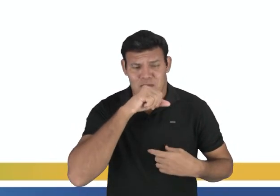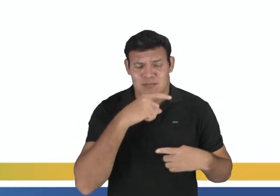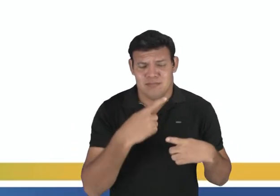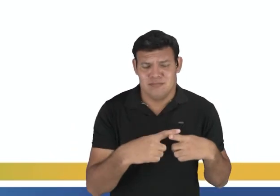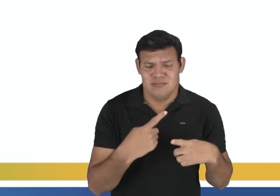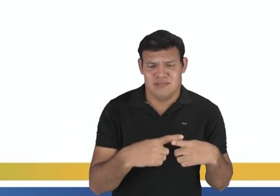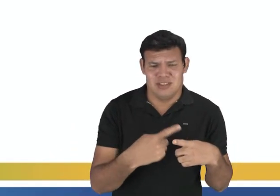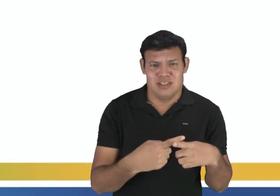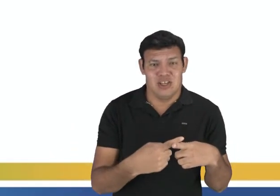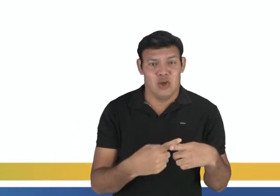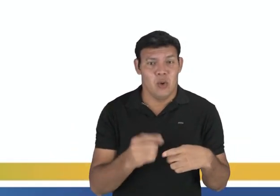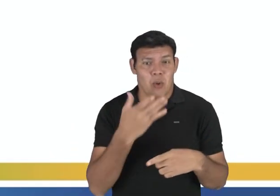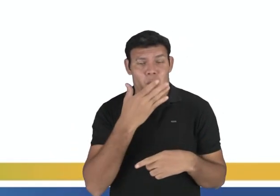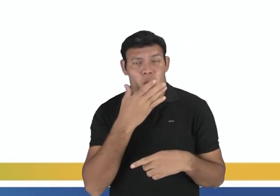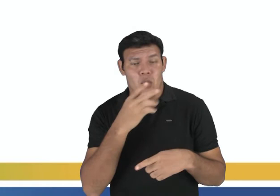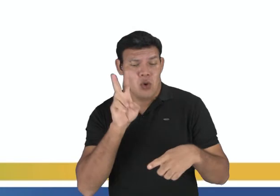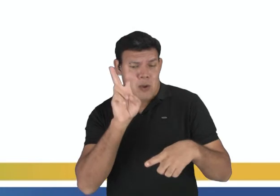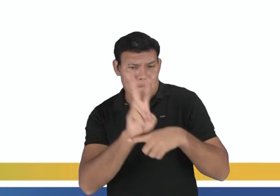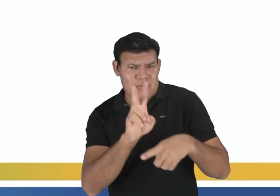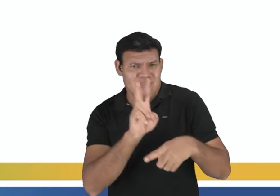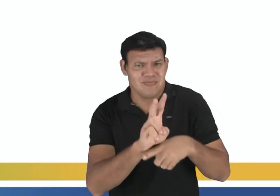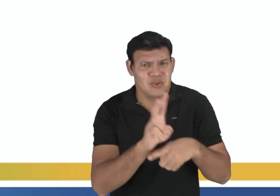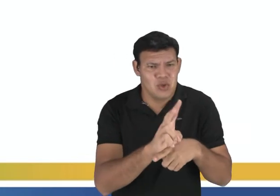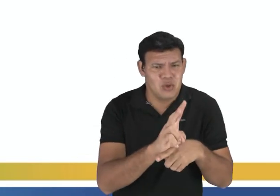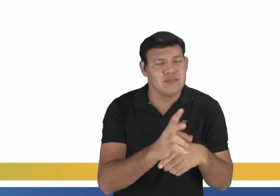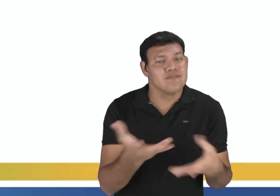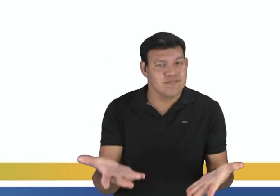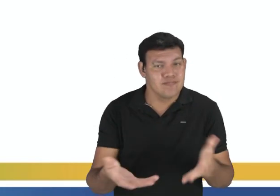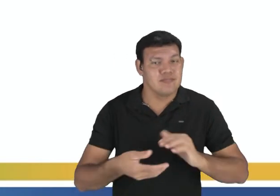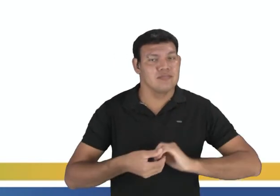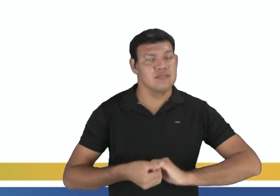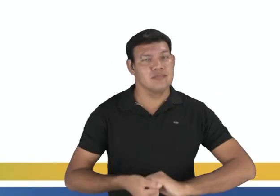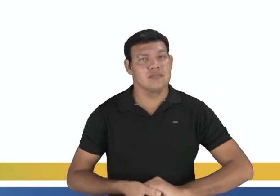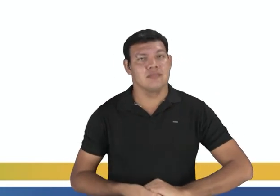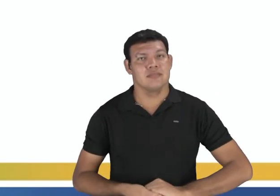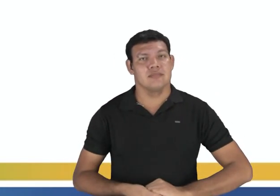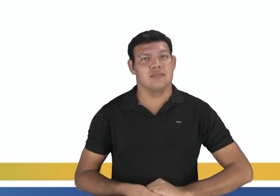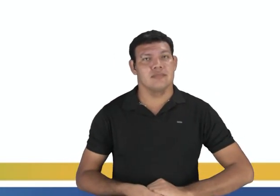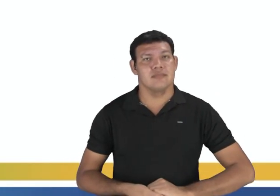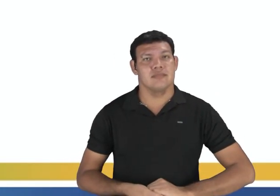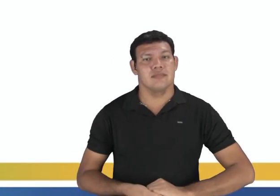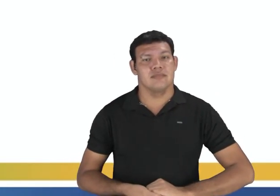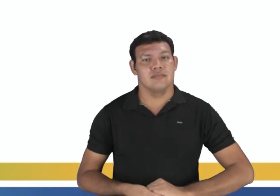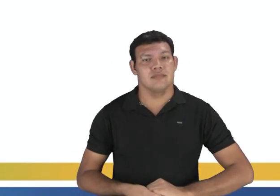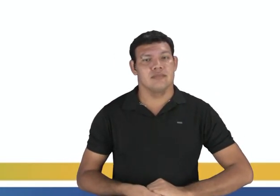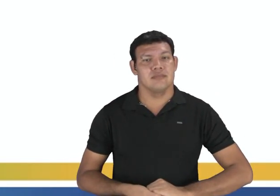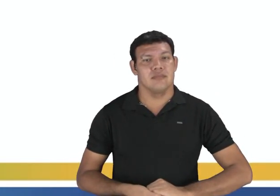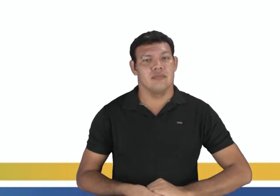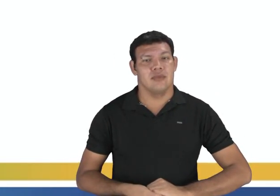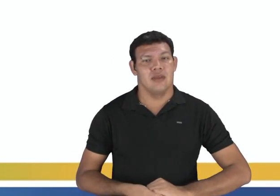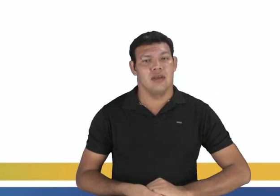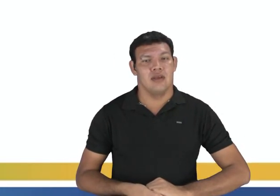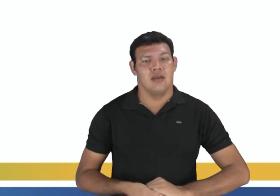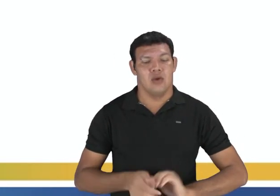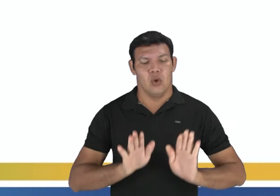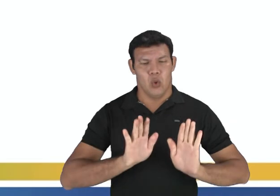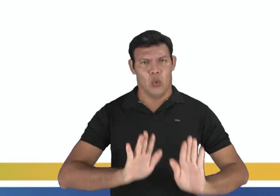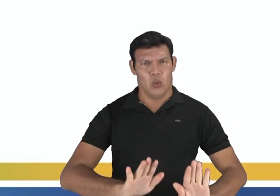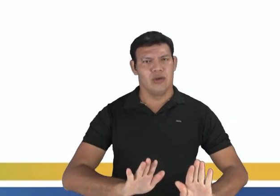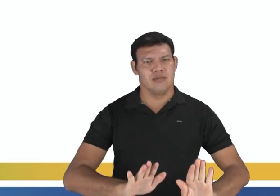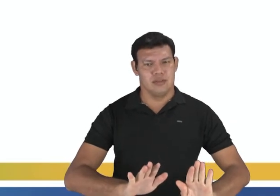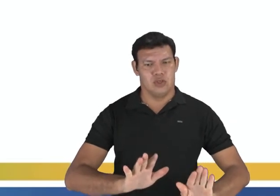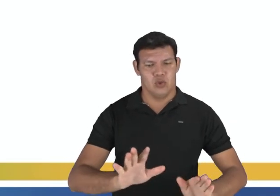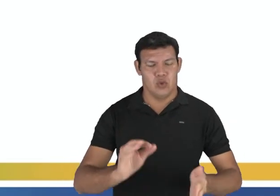vida. But her father wants them to stay alive. Mas o pai dela só quer que eles fiquem